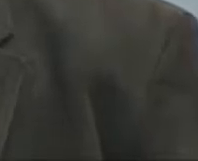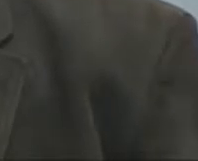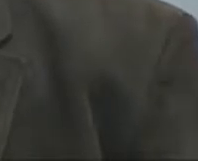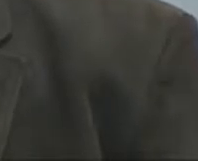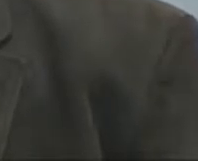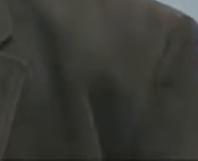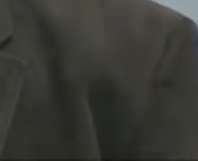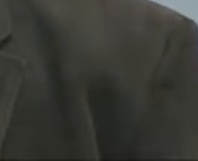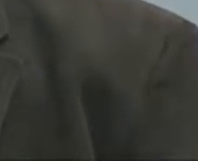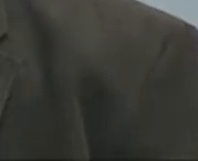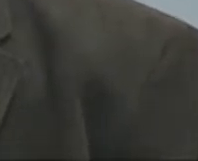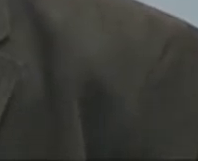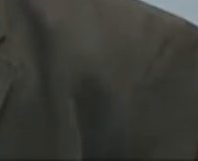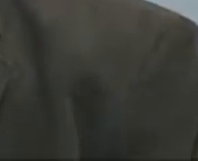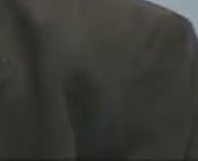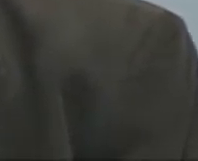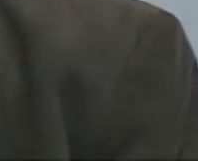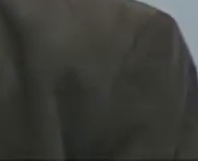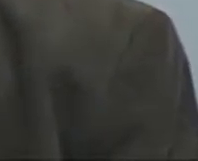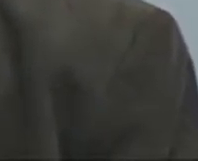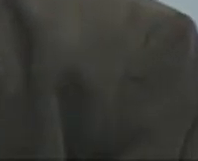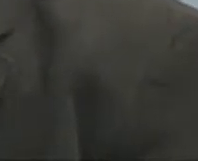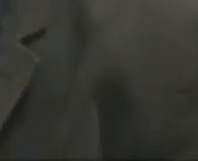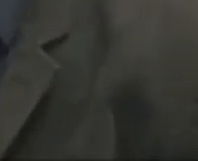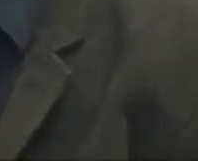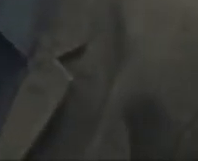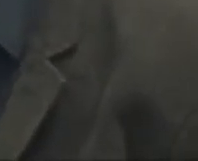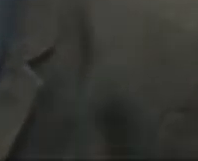espero que também seja aprovada. Mas parabéns pelo projeto.